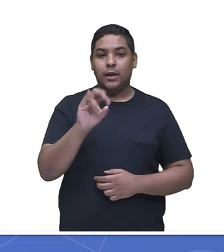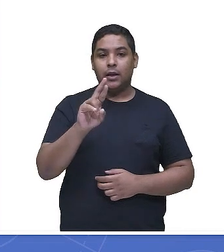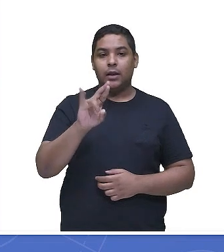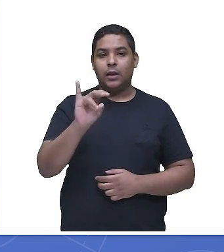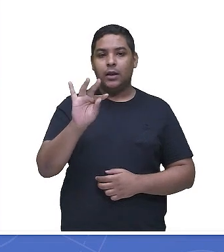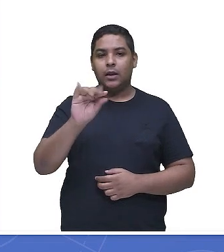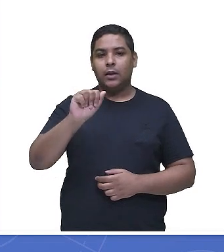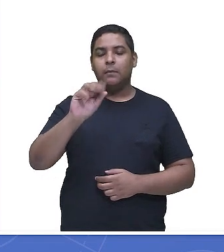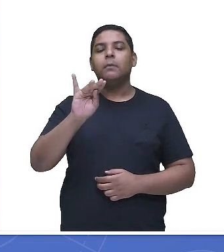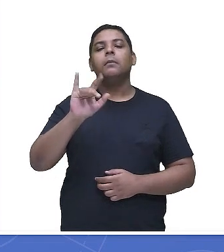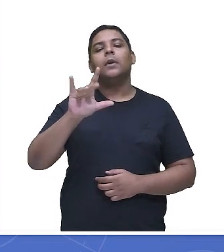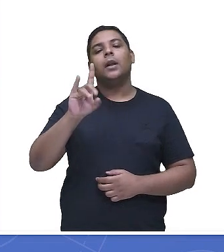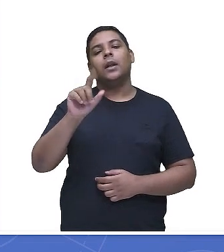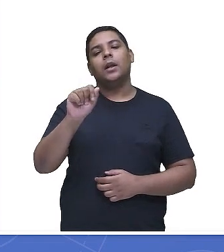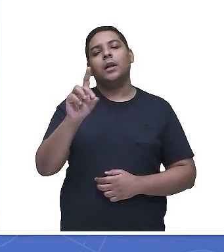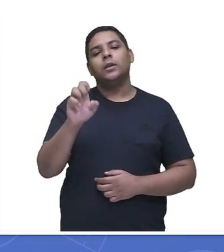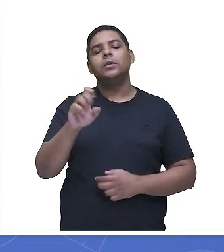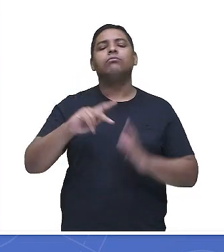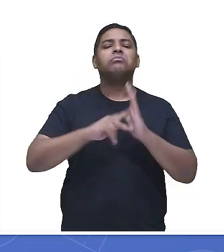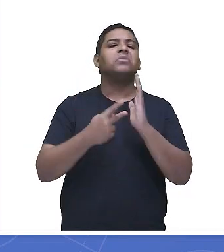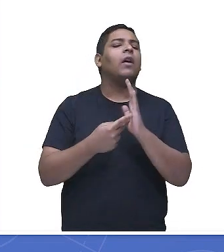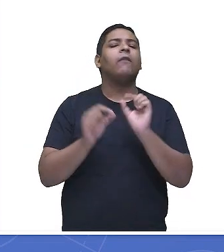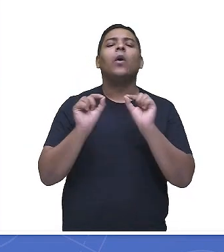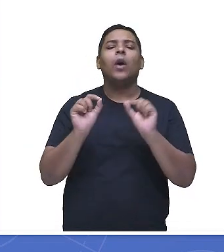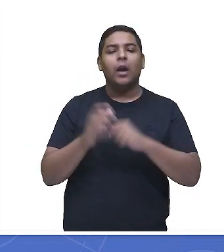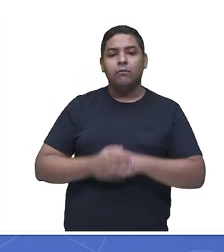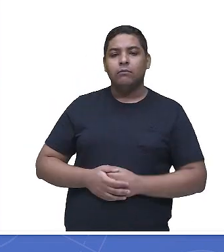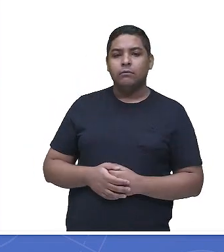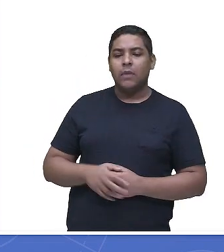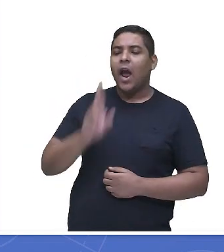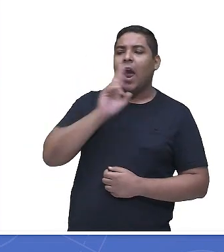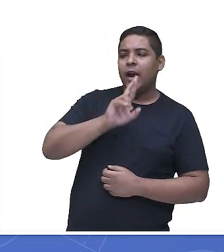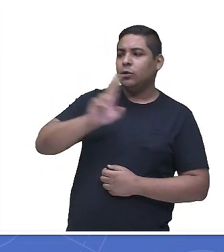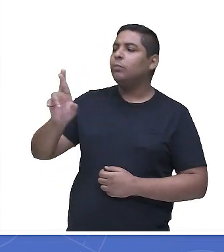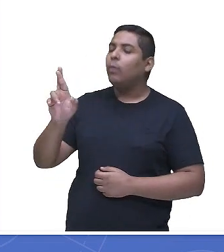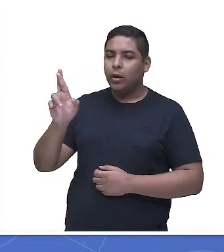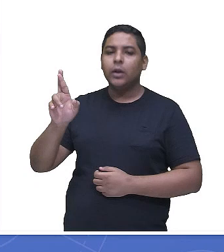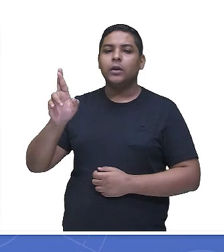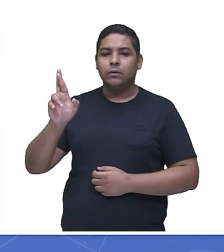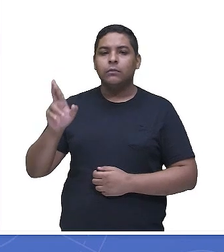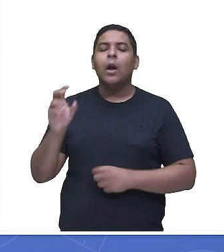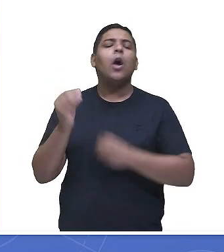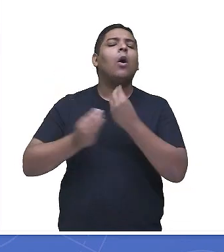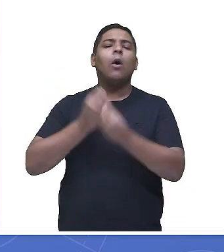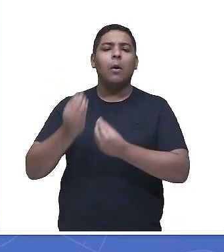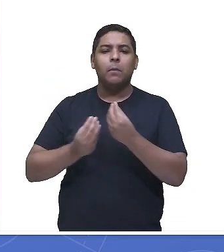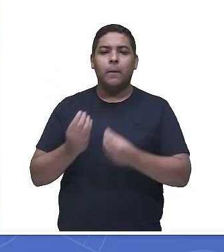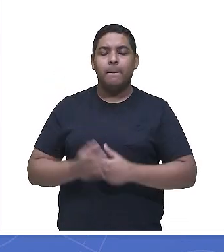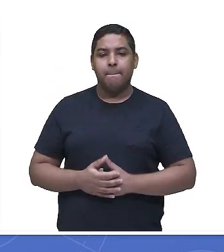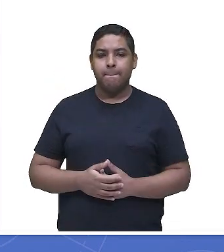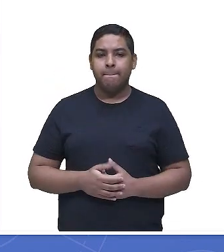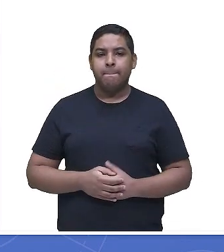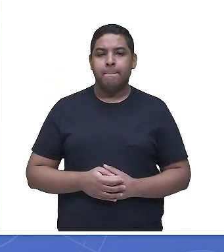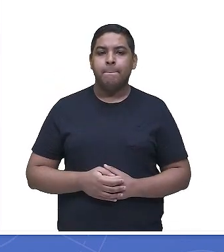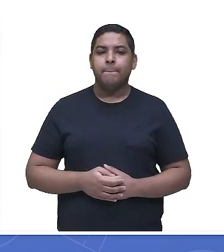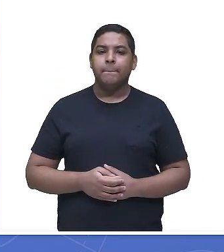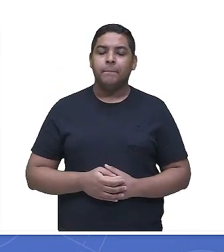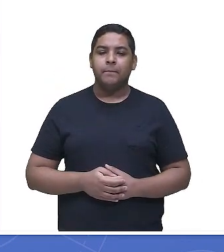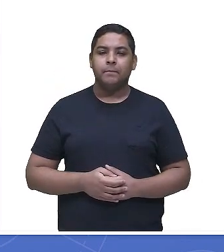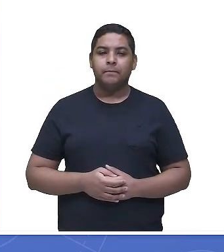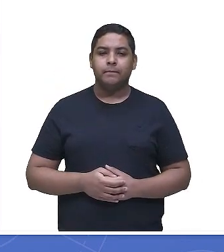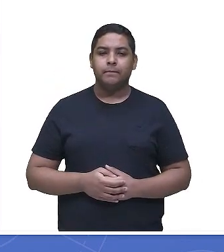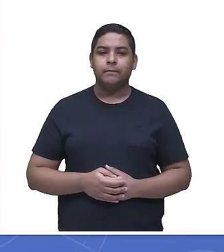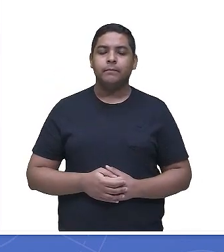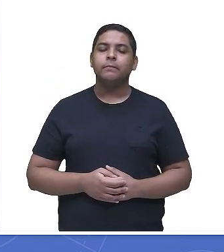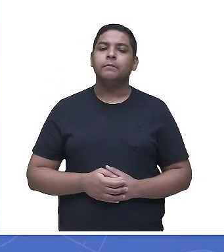irritado. Irritabilidade quer dizer que responde a estímulos do meio ambiente. Como assim, professora, responde a estímulos do meio ambiente?